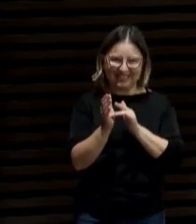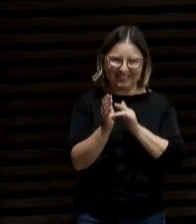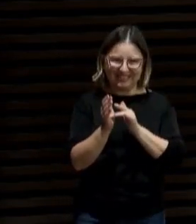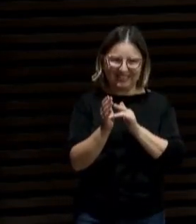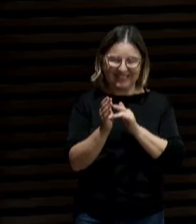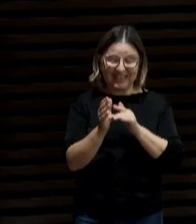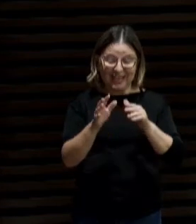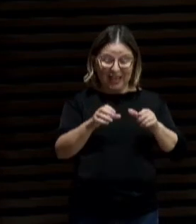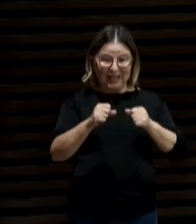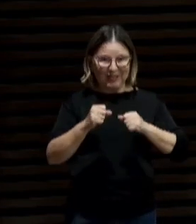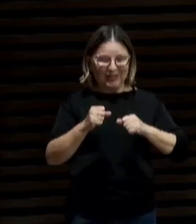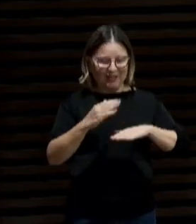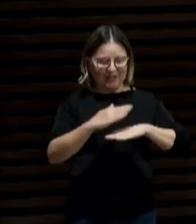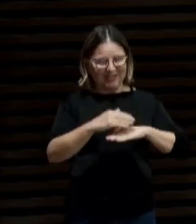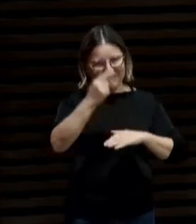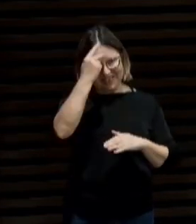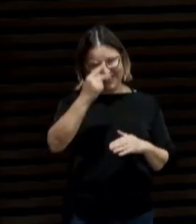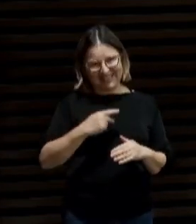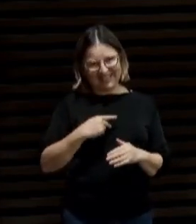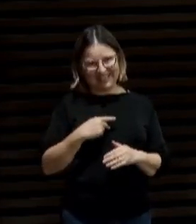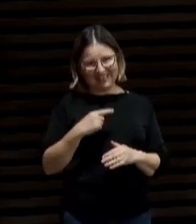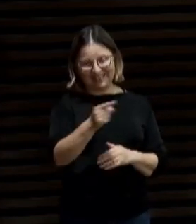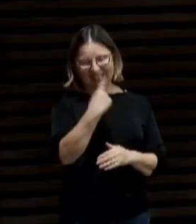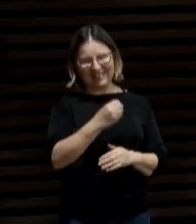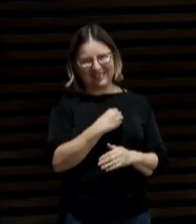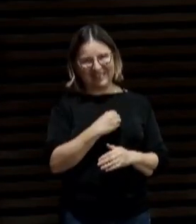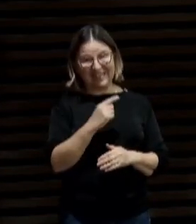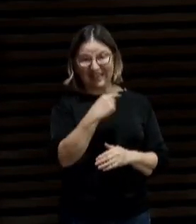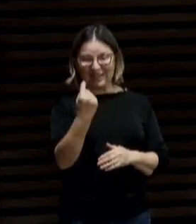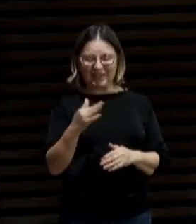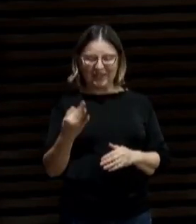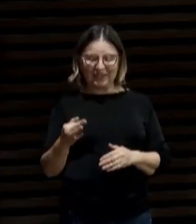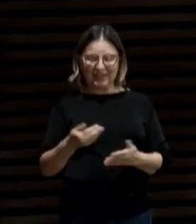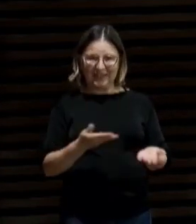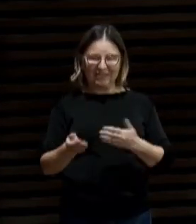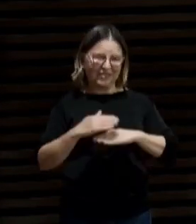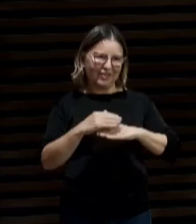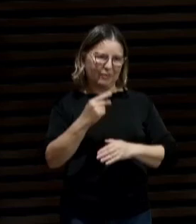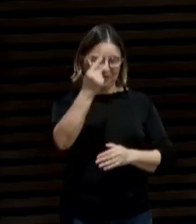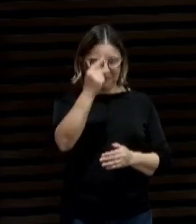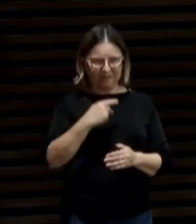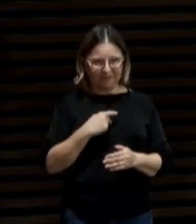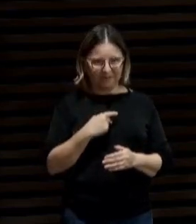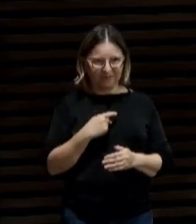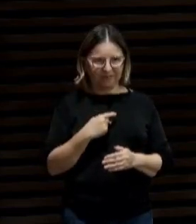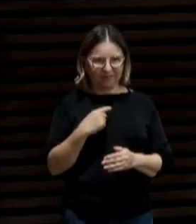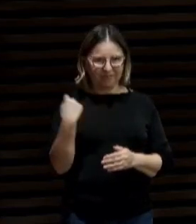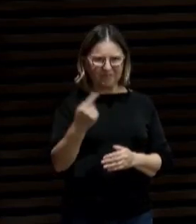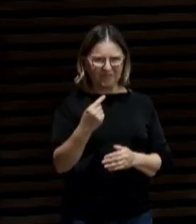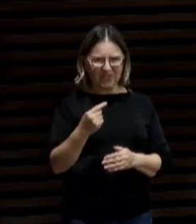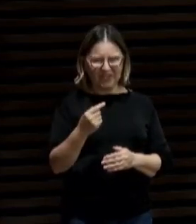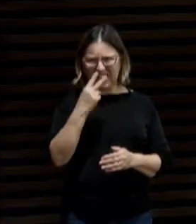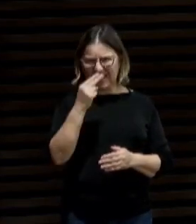nossas enfermidades e as nossas dores Ele levou sobre si. Nós o reputávamos por aflito, ferido de